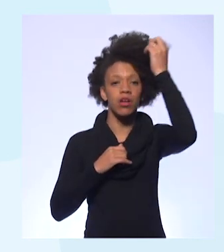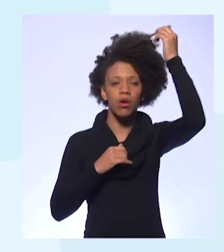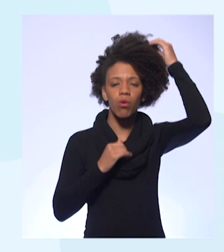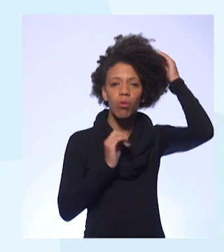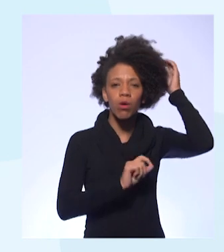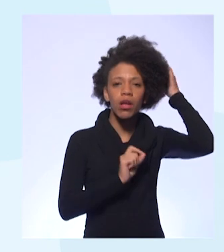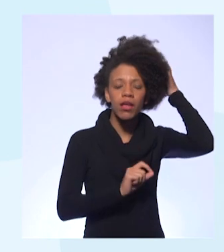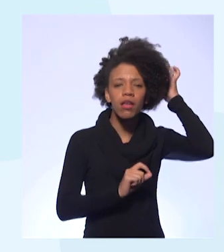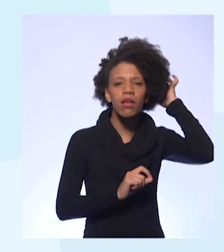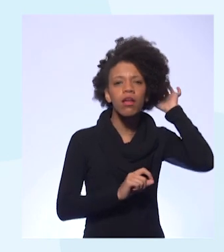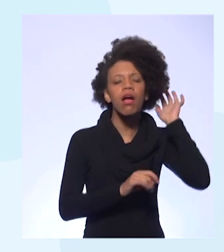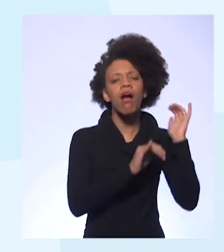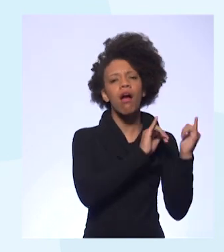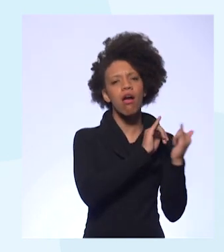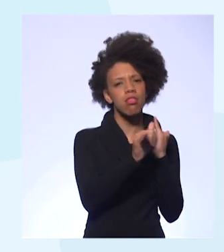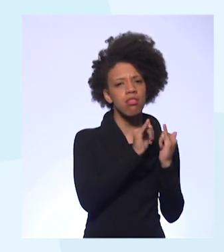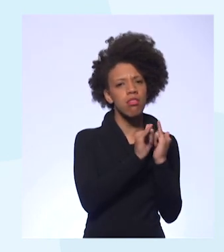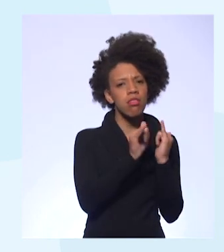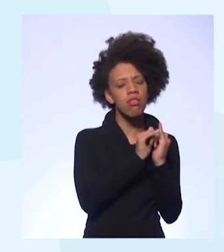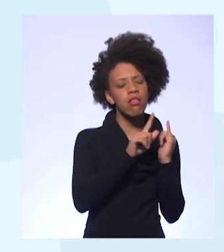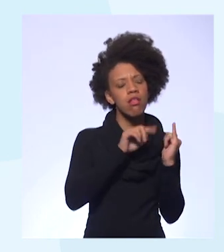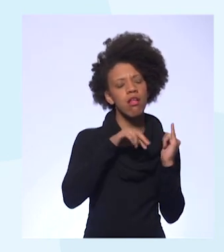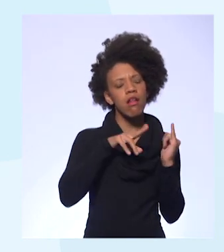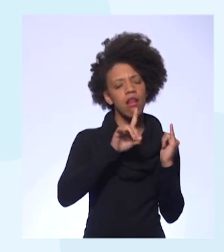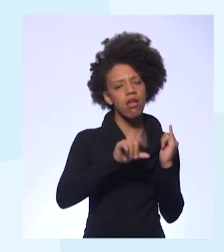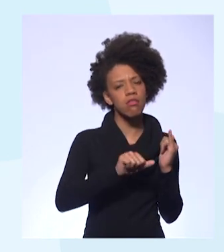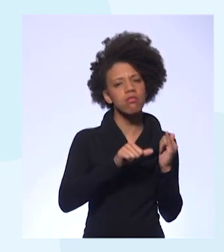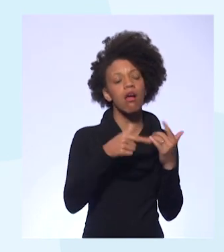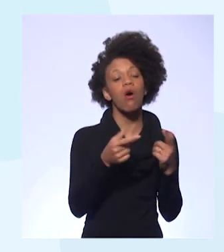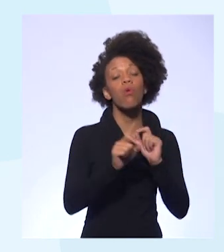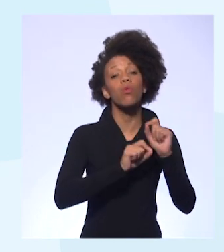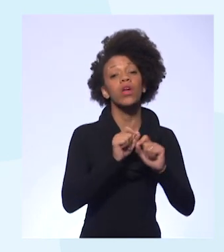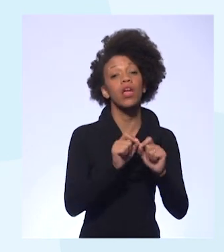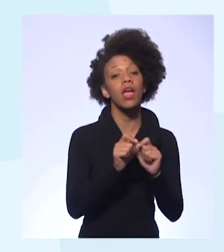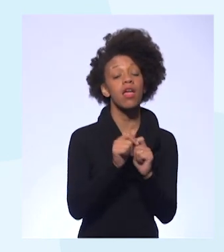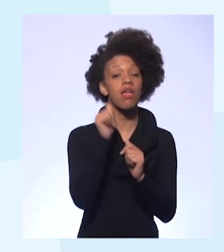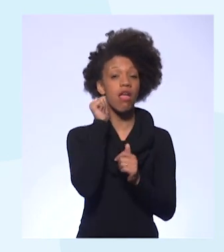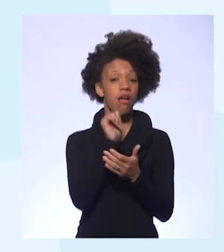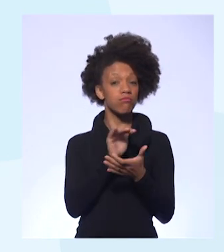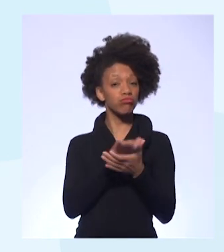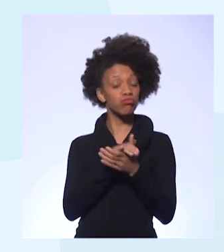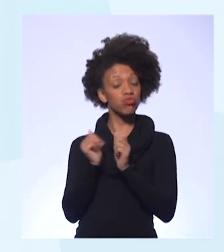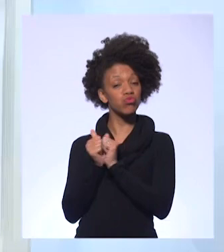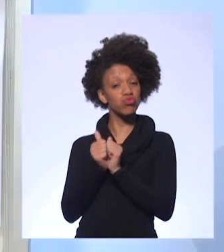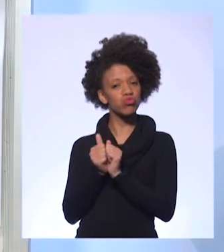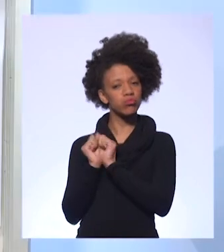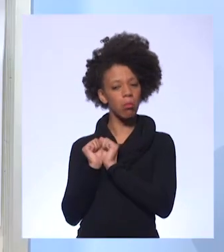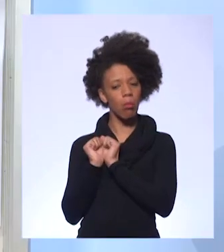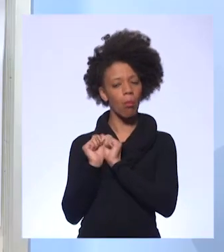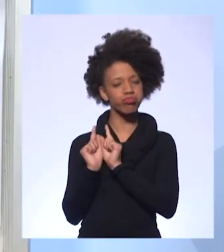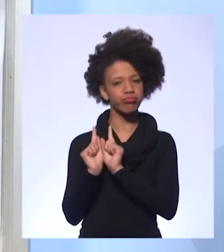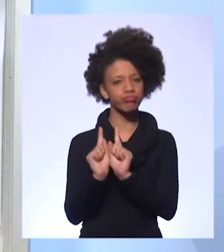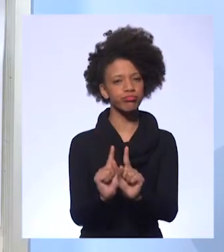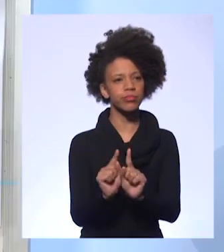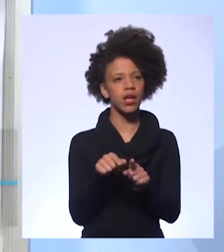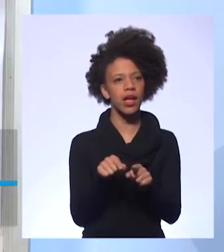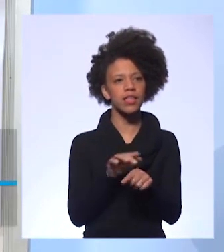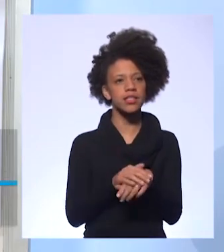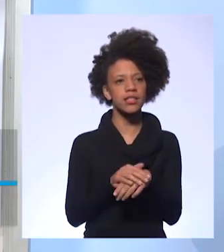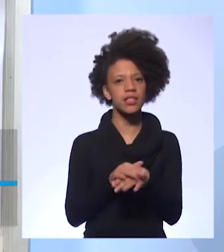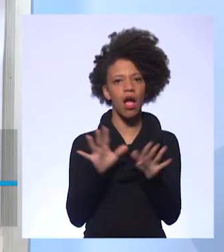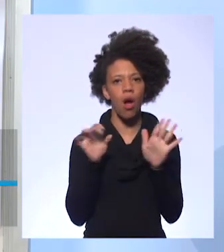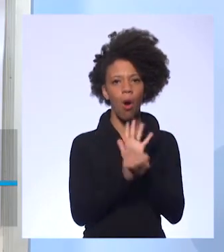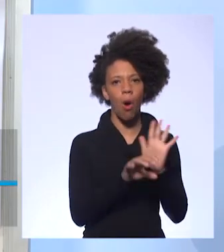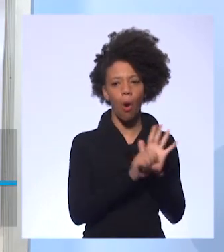nessa nessa invasão Mato Grosso elas foram juntos juntos com os seus maridos e chegando no Mato Grosso elas começaram a